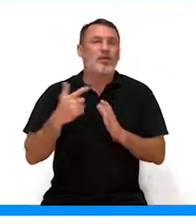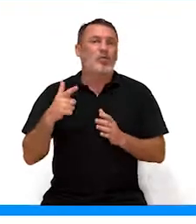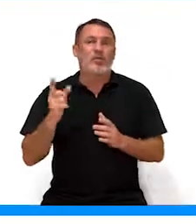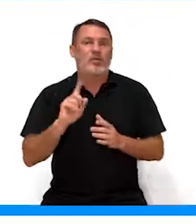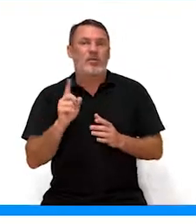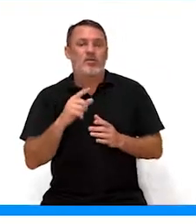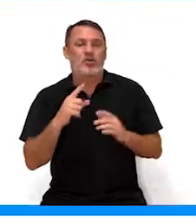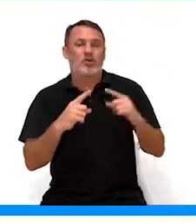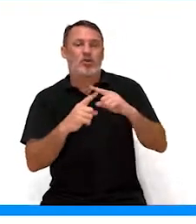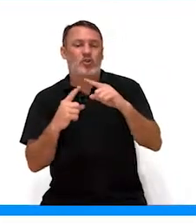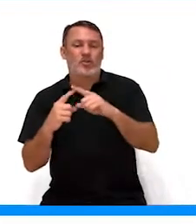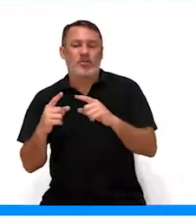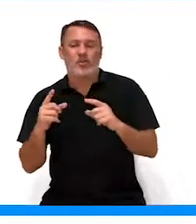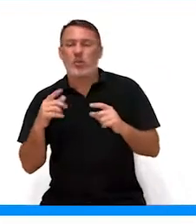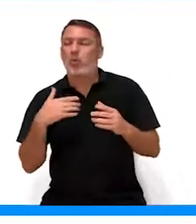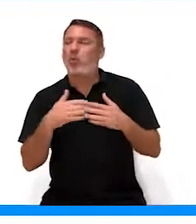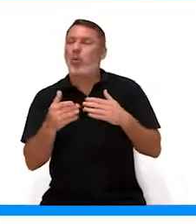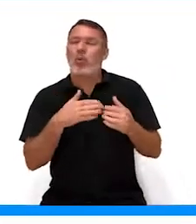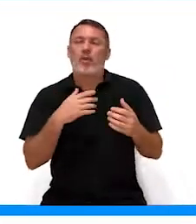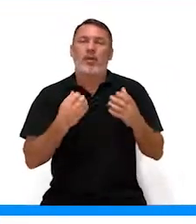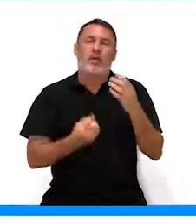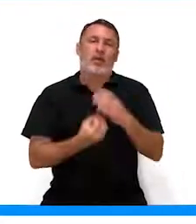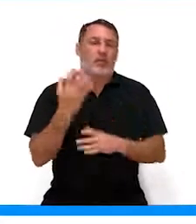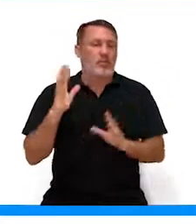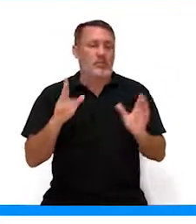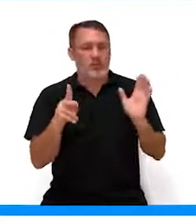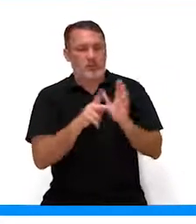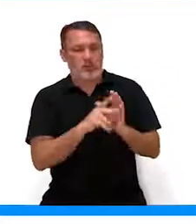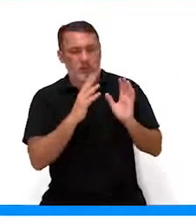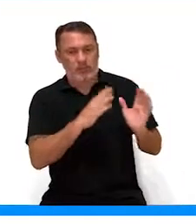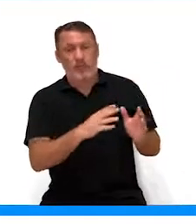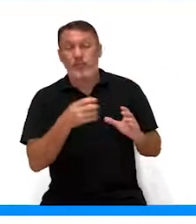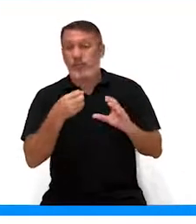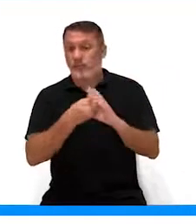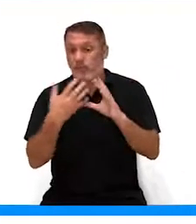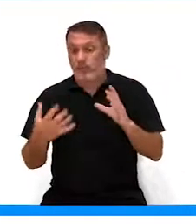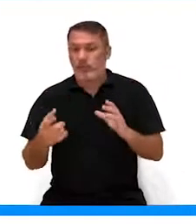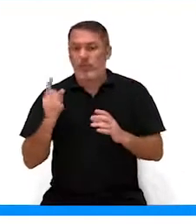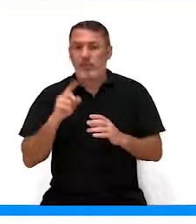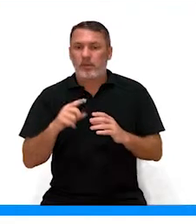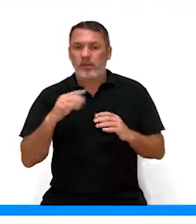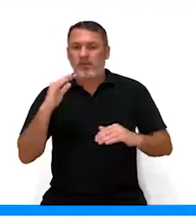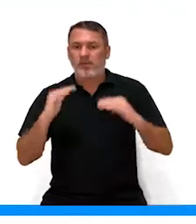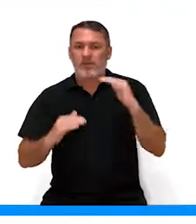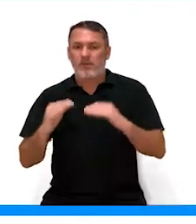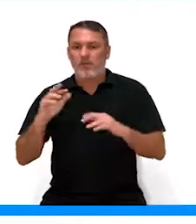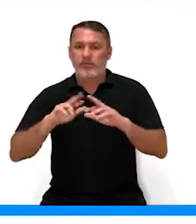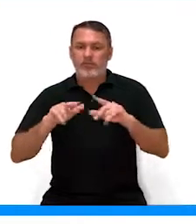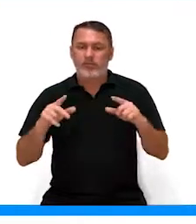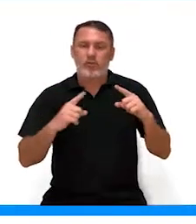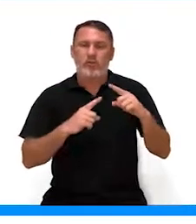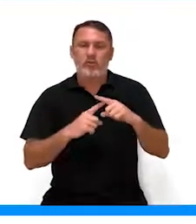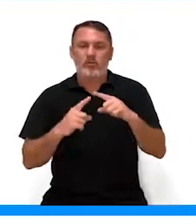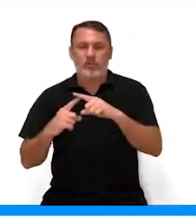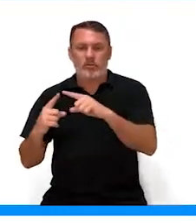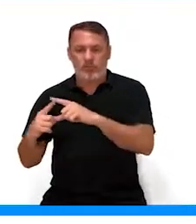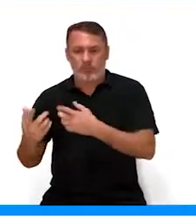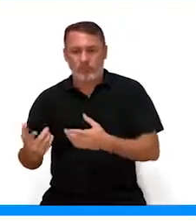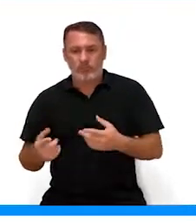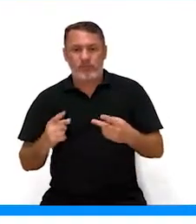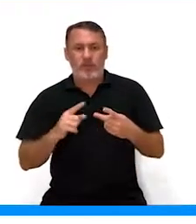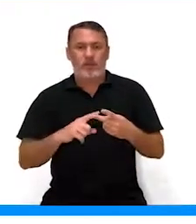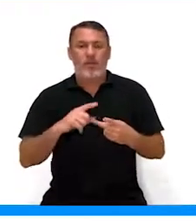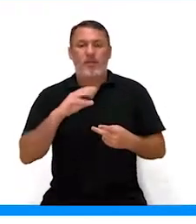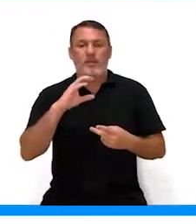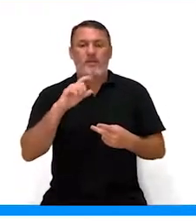tecido, e não igual a gente viu que o tecido epitelial podia ser originado de qualquer um. Ele é caracterizado por um número bem variado